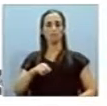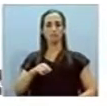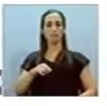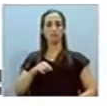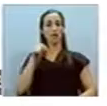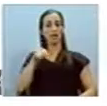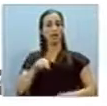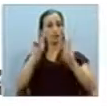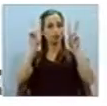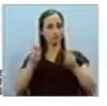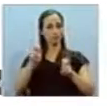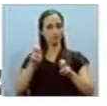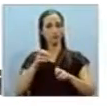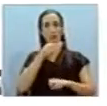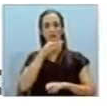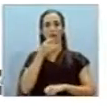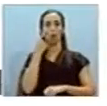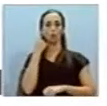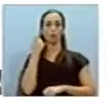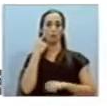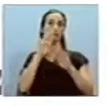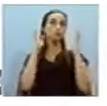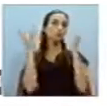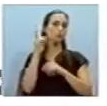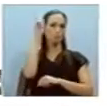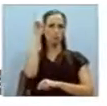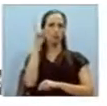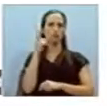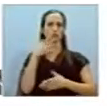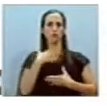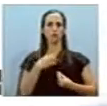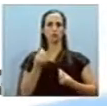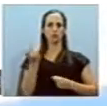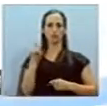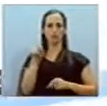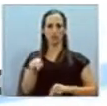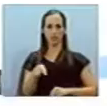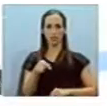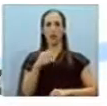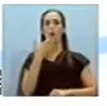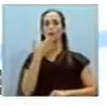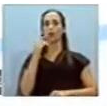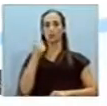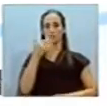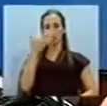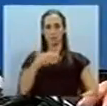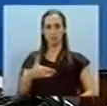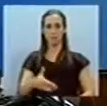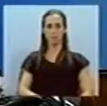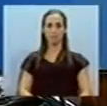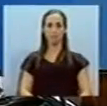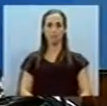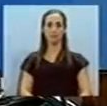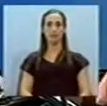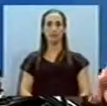sim. Nesta incursão pelo conhecimento que vem do espaço. Miguel, é sempre um gosto tê-lo aqui. Obrigada, Sandra. Boa semana. Até à próxima. Nós fechamos